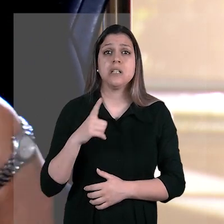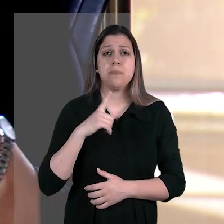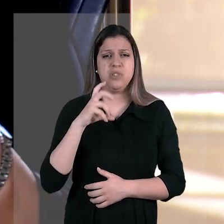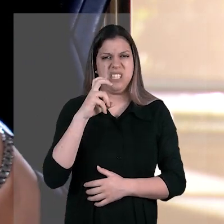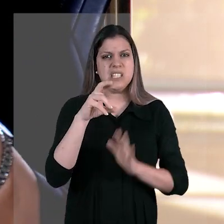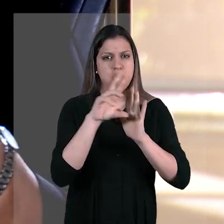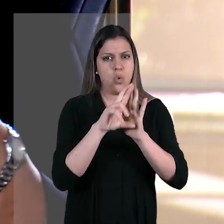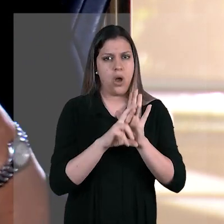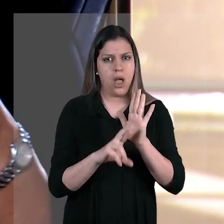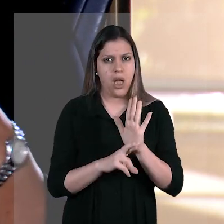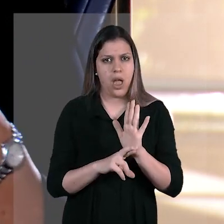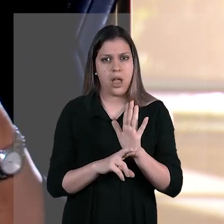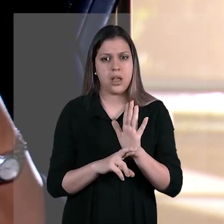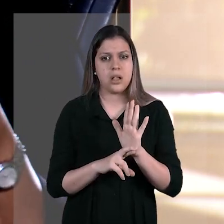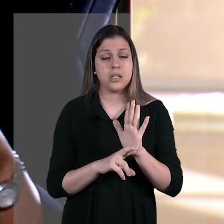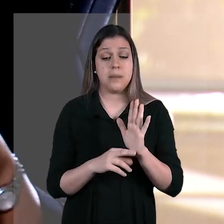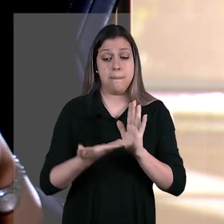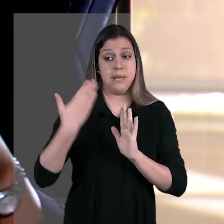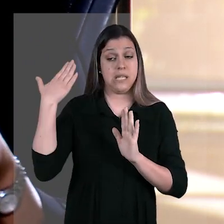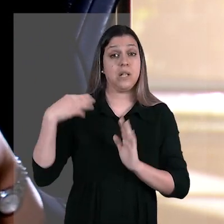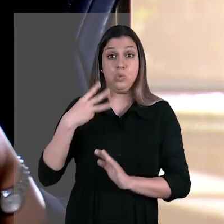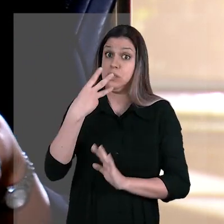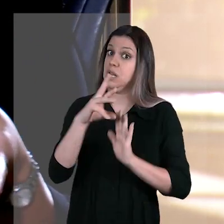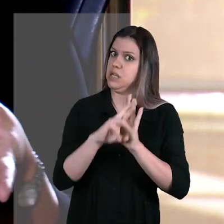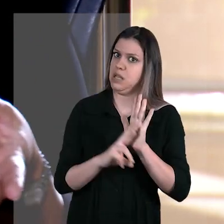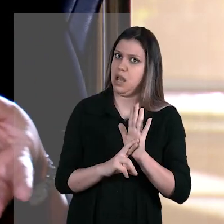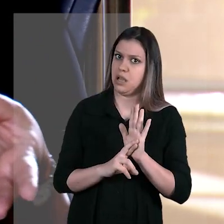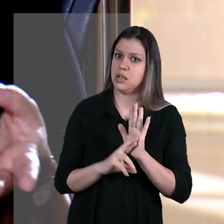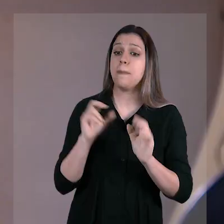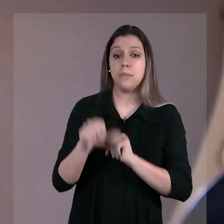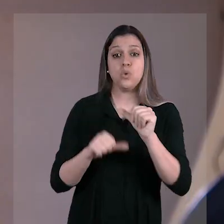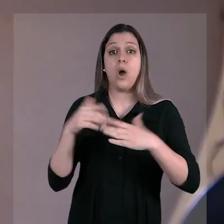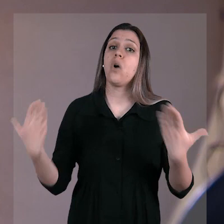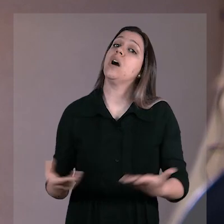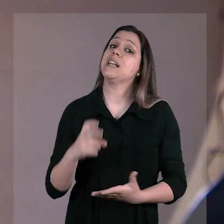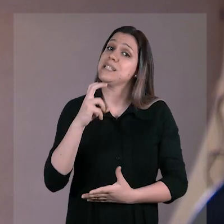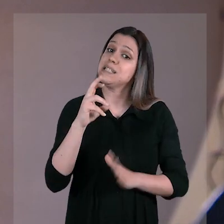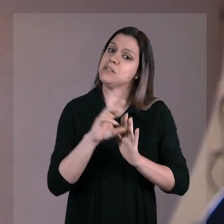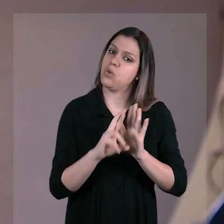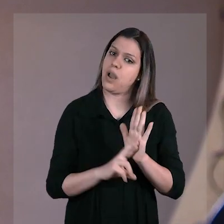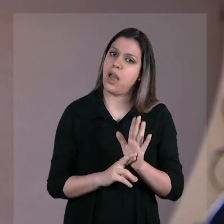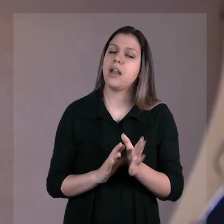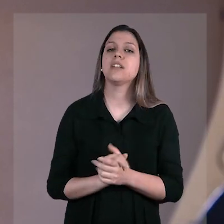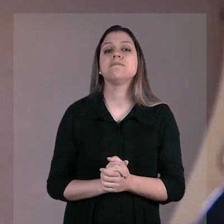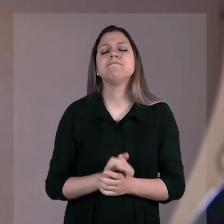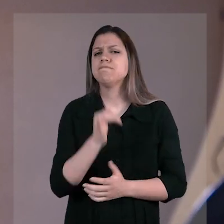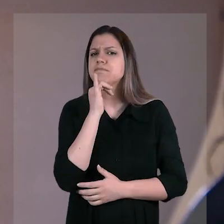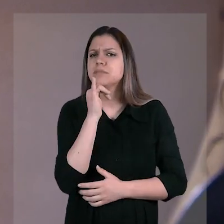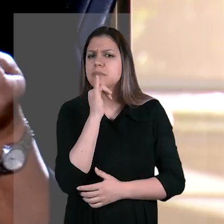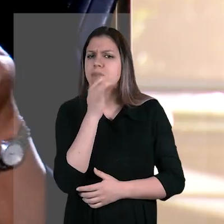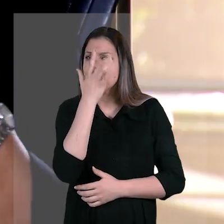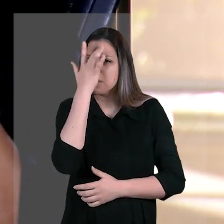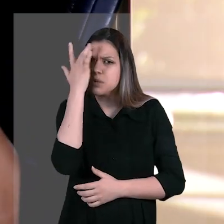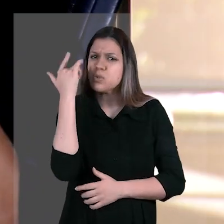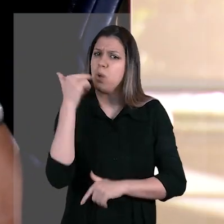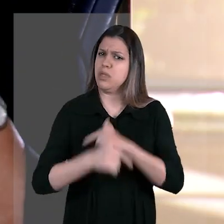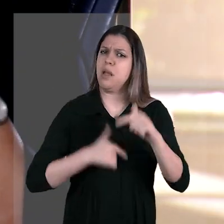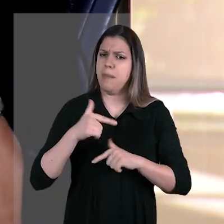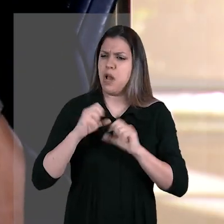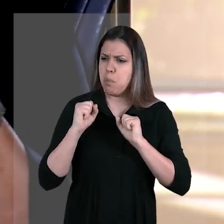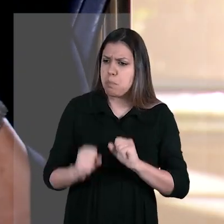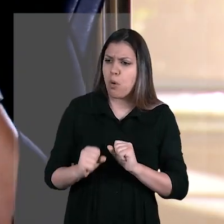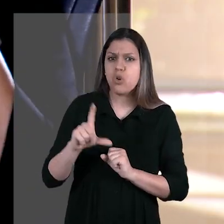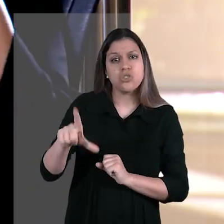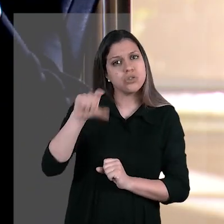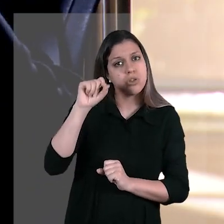regras de transição, nós passamos a 5 regras de transição. O trabalhador vai poder optar? Isso, essa é